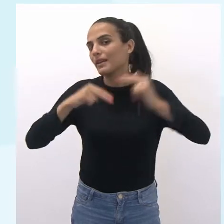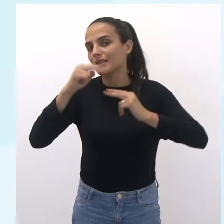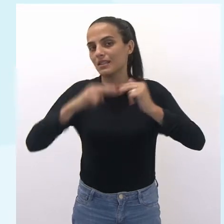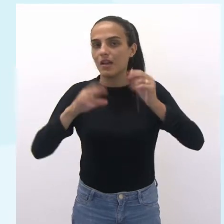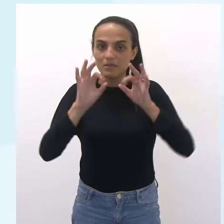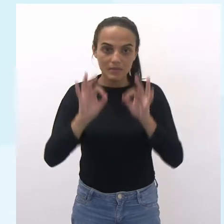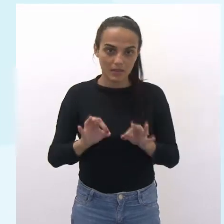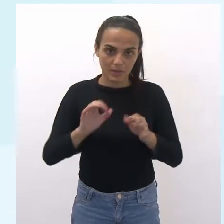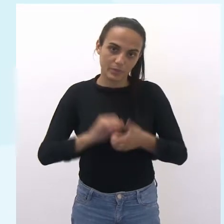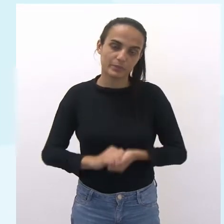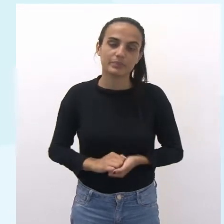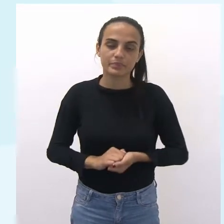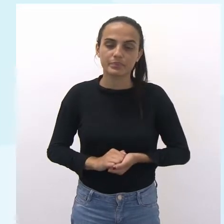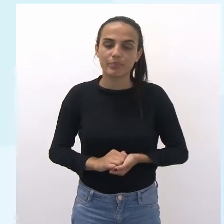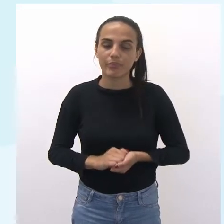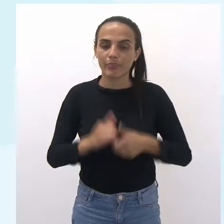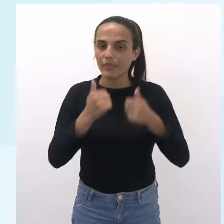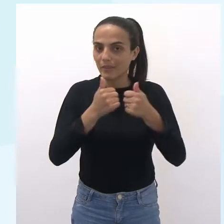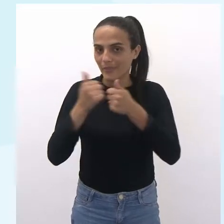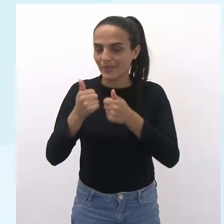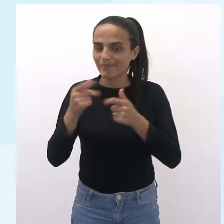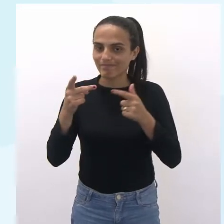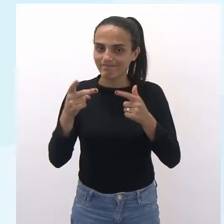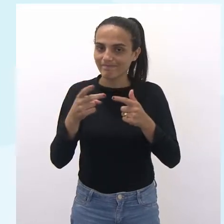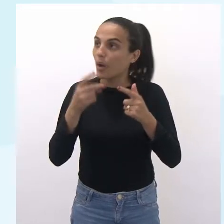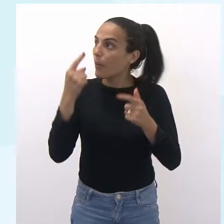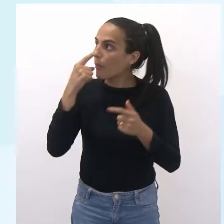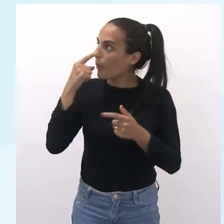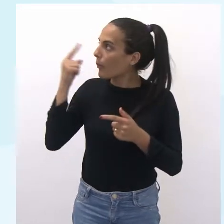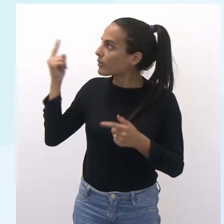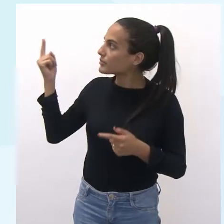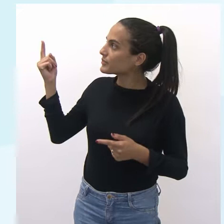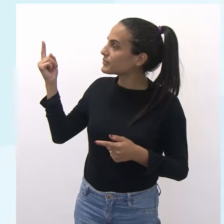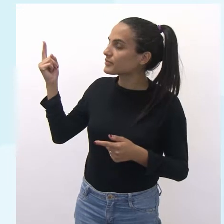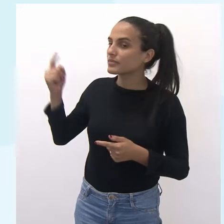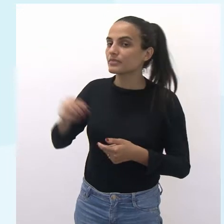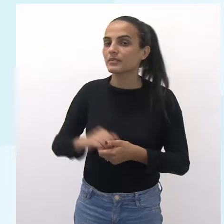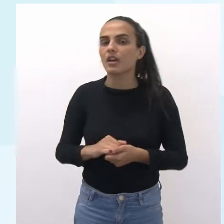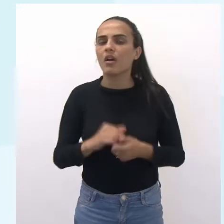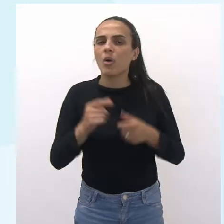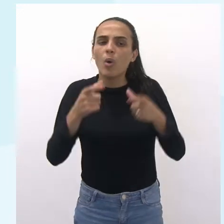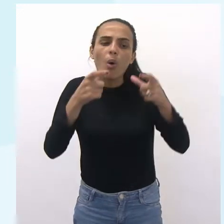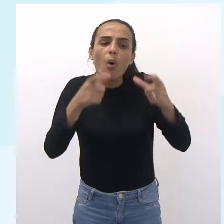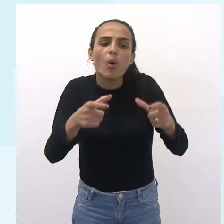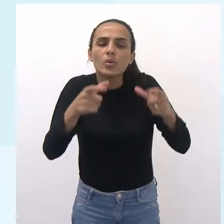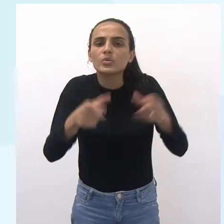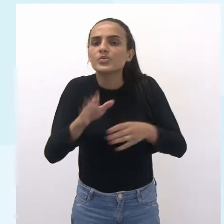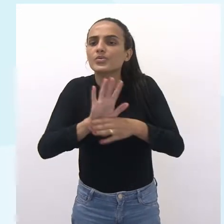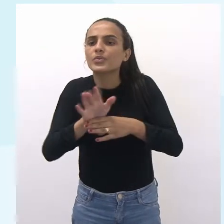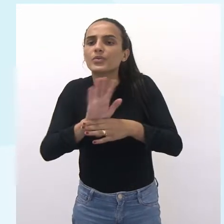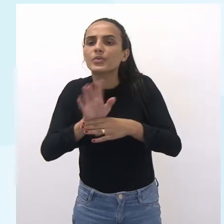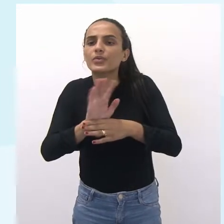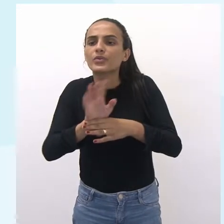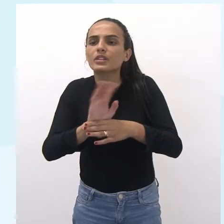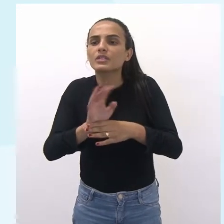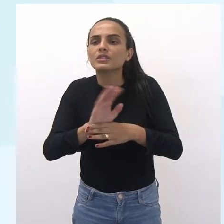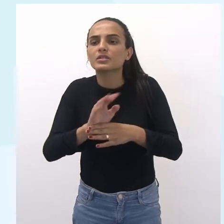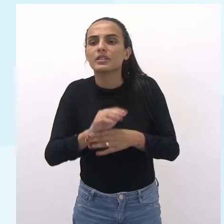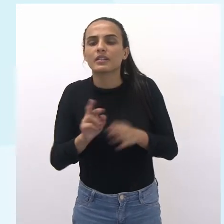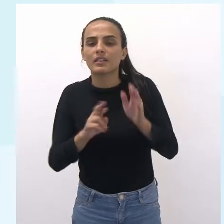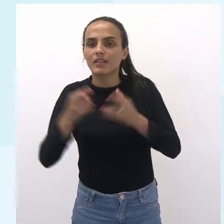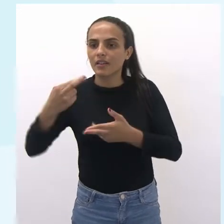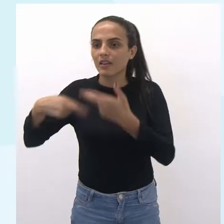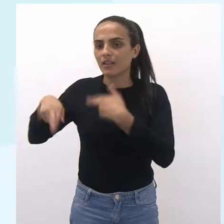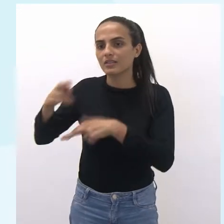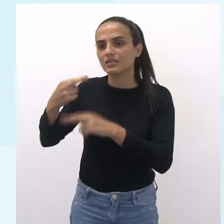bem? Próximo ponto desse planejamento é onde o vídeo se inserirá em relação ao seu objeto